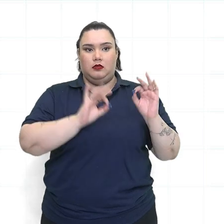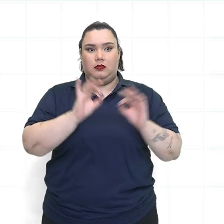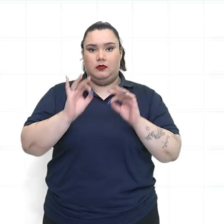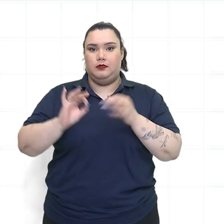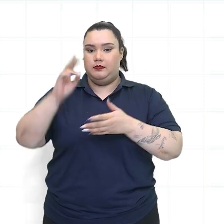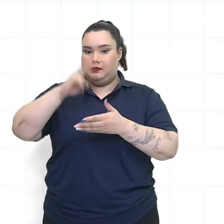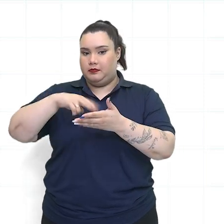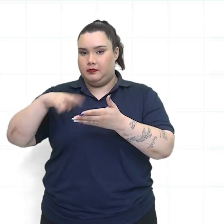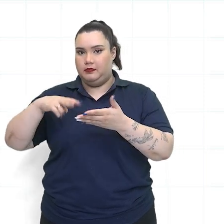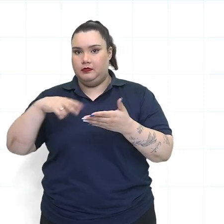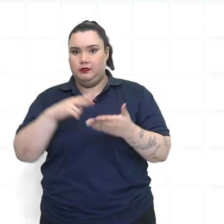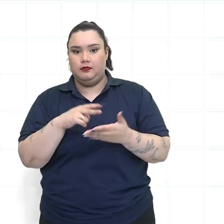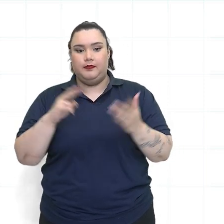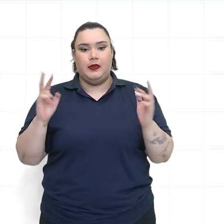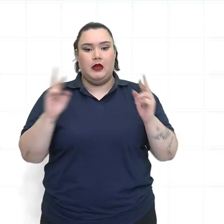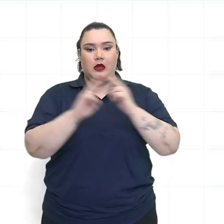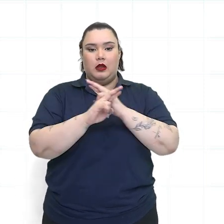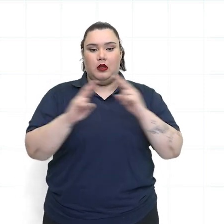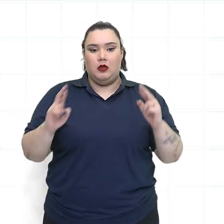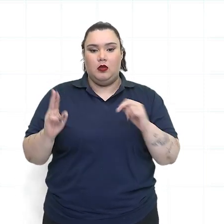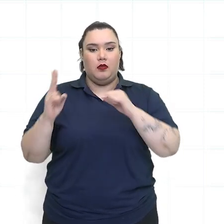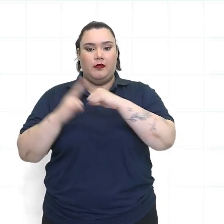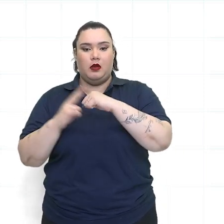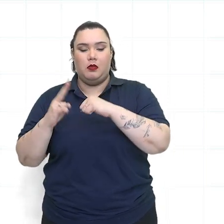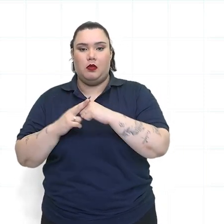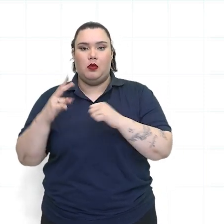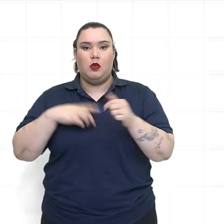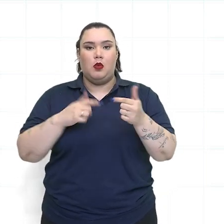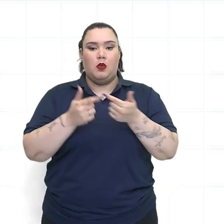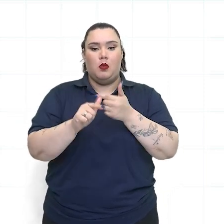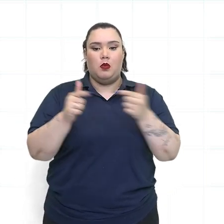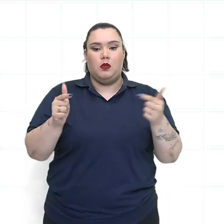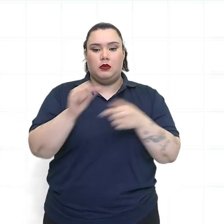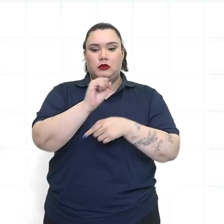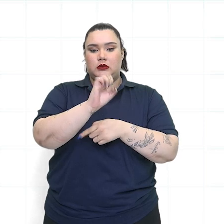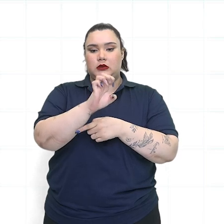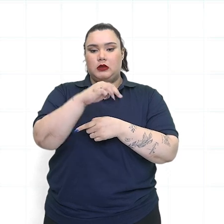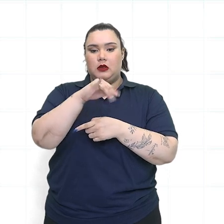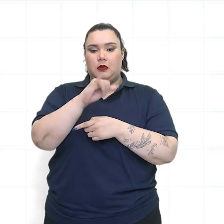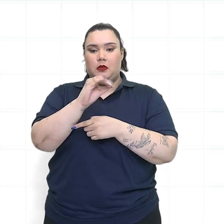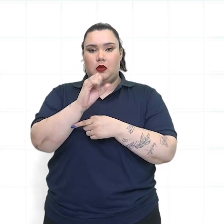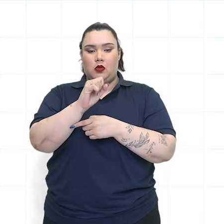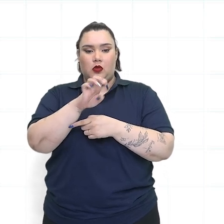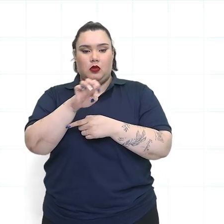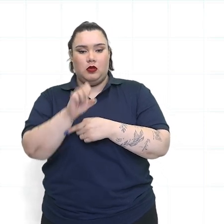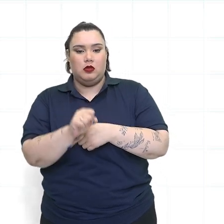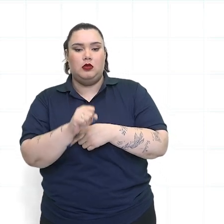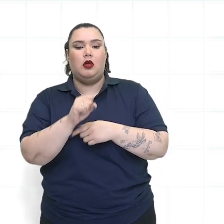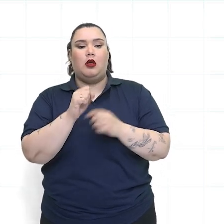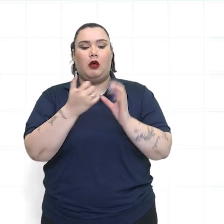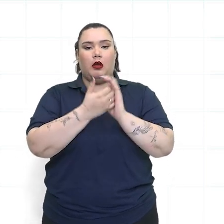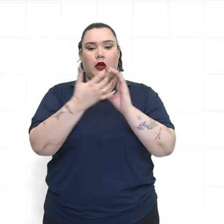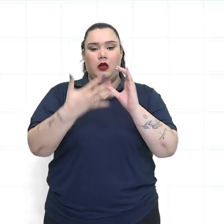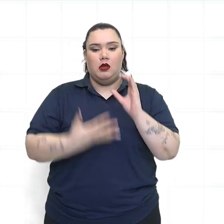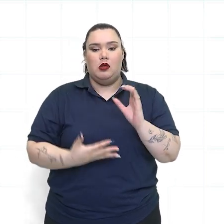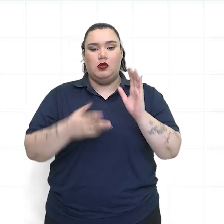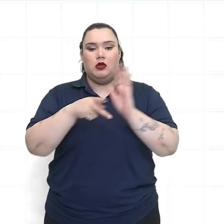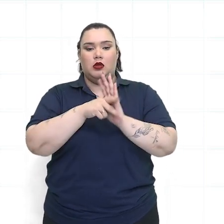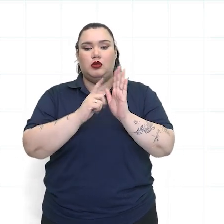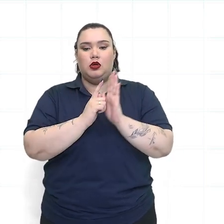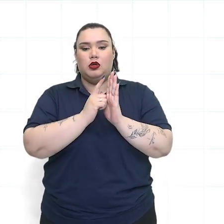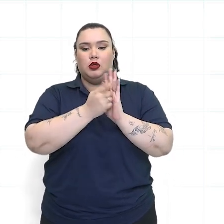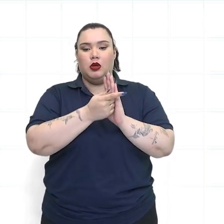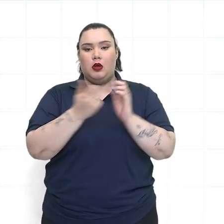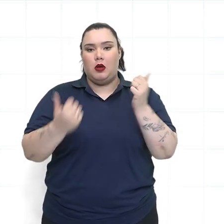procedimentos de leitura, relação do verbal com outras semioses, procedimentos e gêneros de apoio à